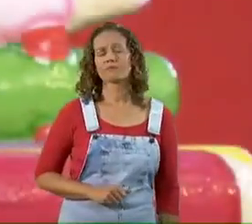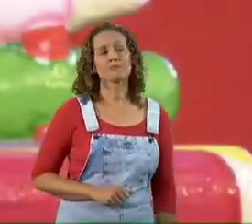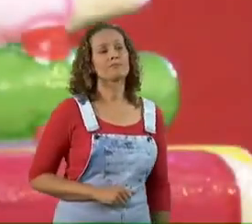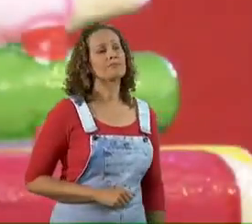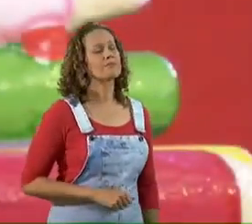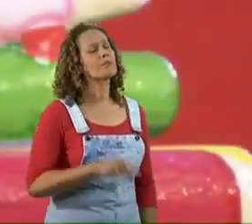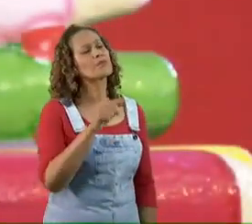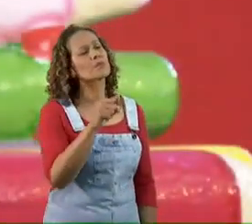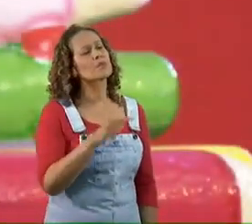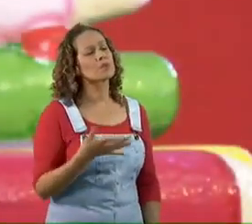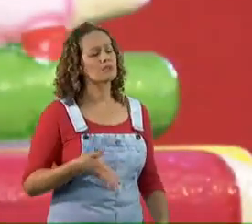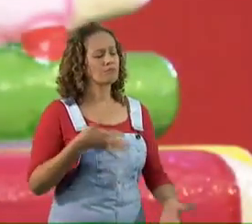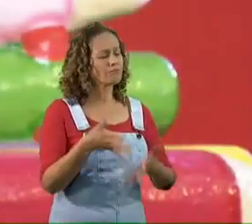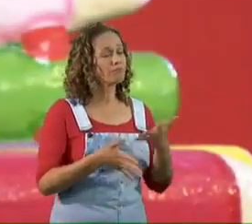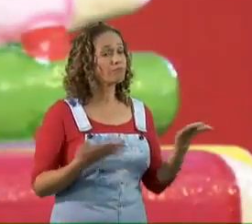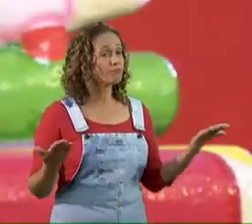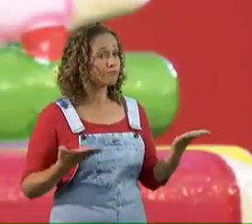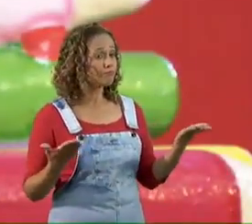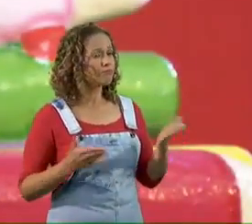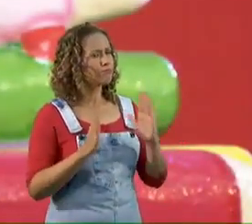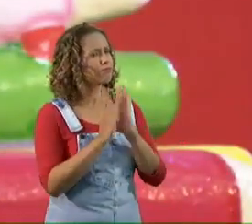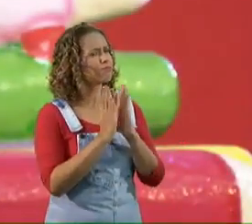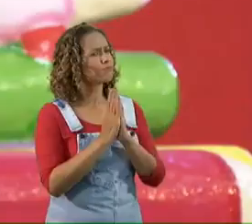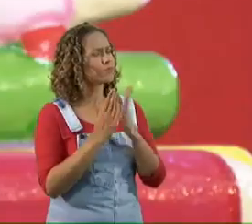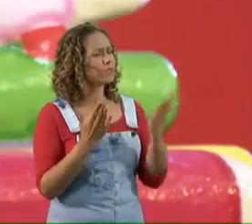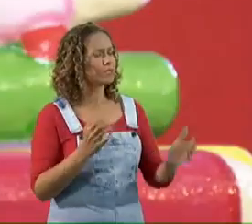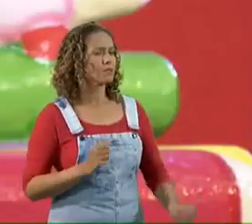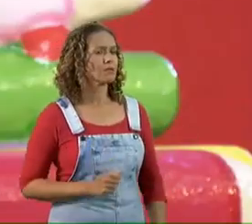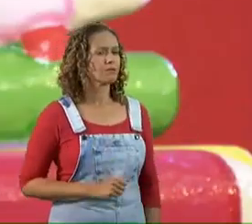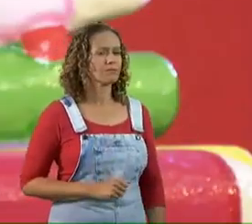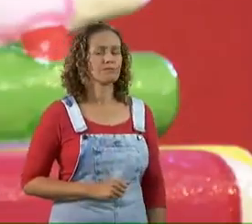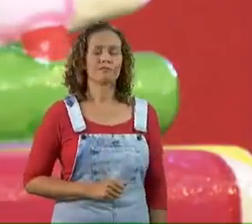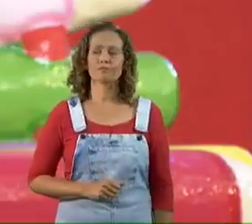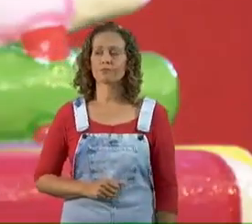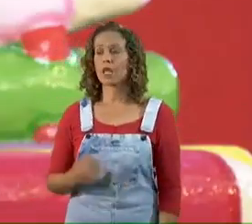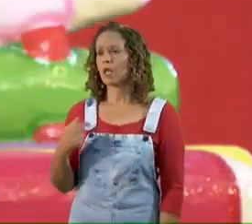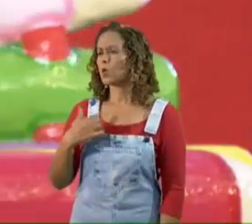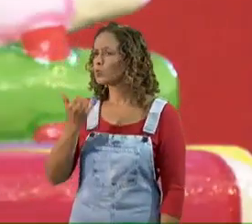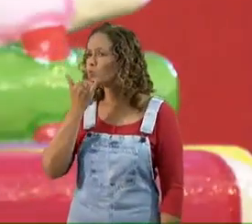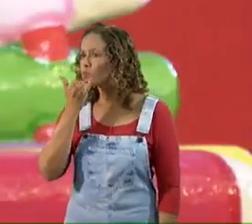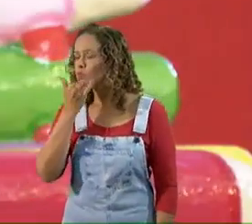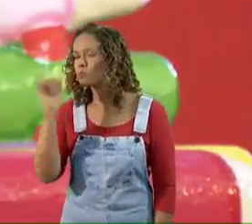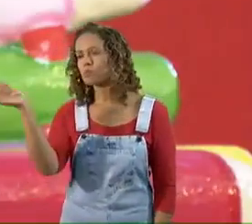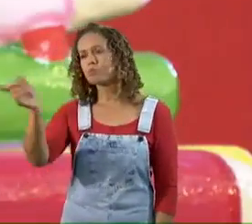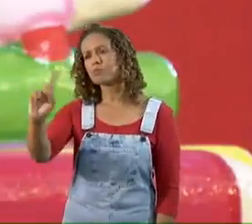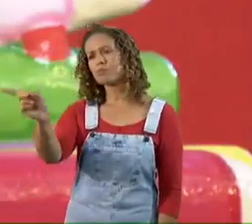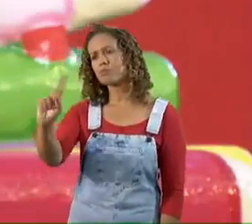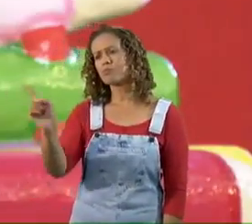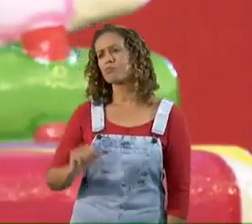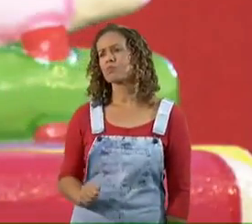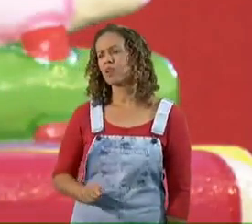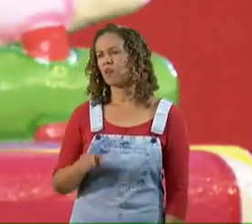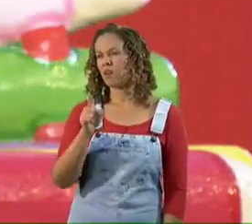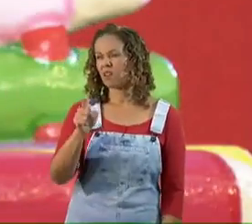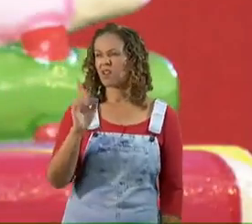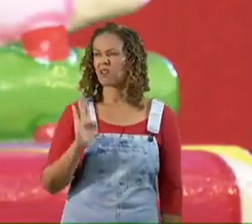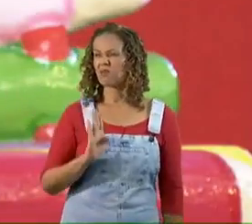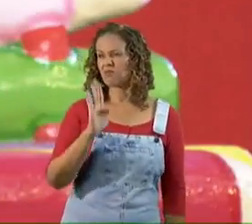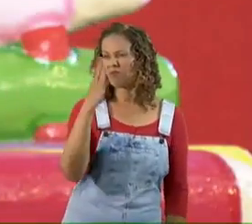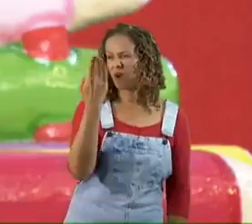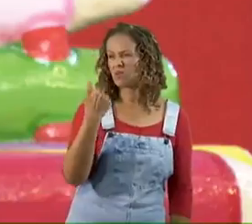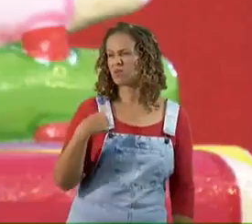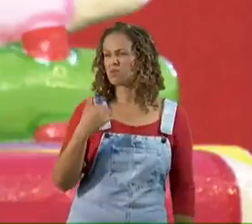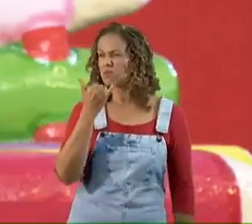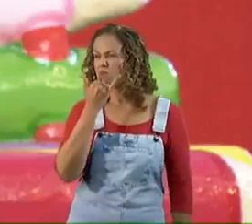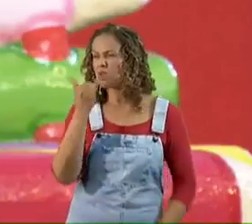ao que você acabou de dizer na oração? Olha, Deus, eu não perdoo e nem vou perdoar aquela Falciane.